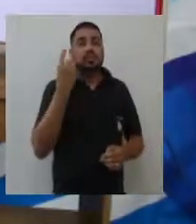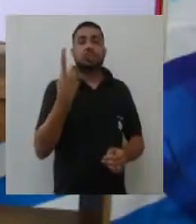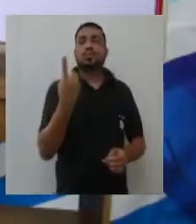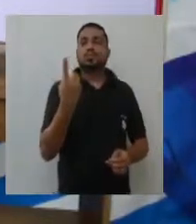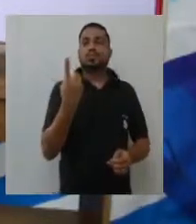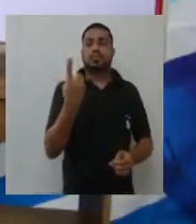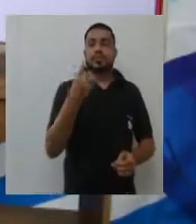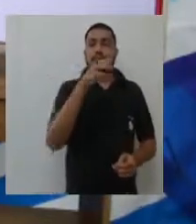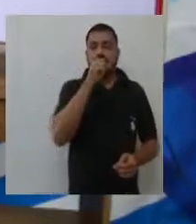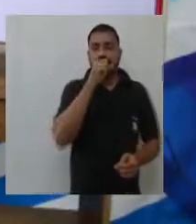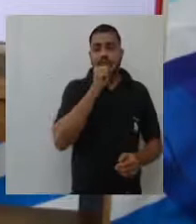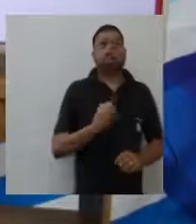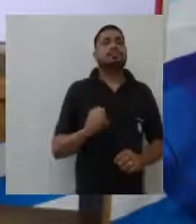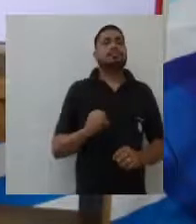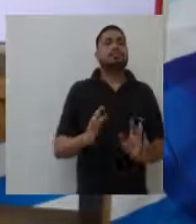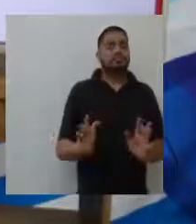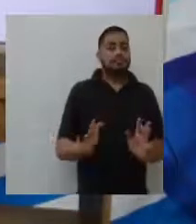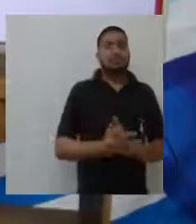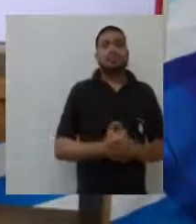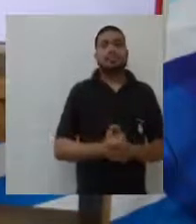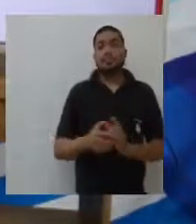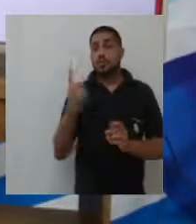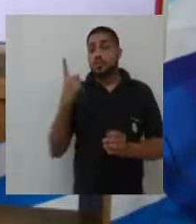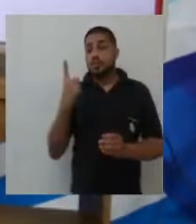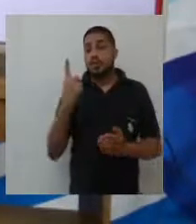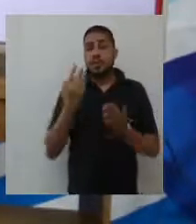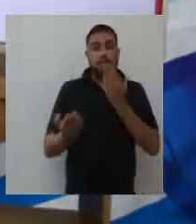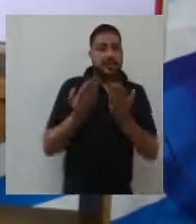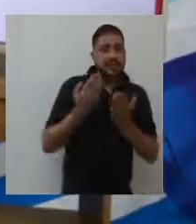laranja, tá, uma laranja em comparação com